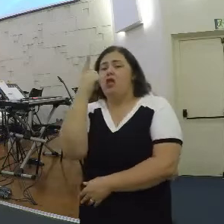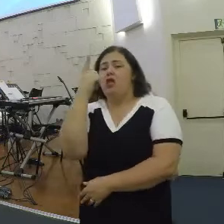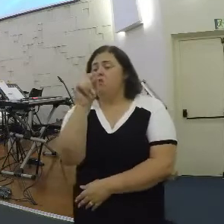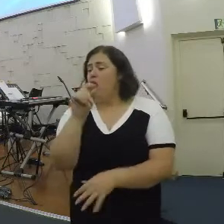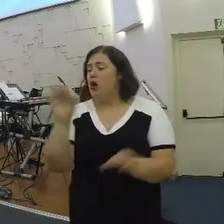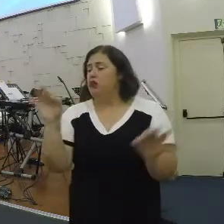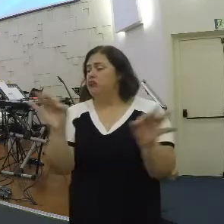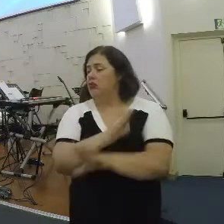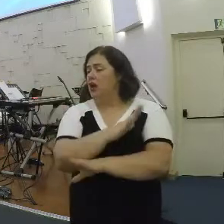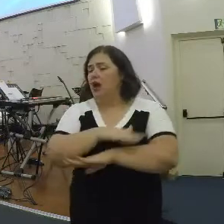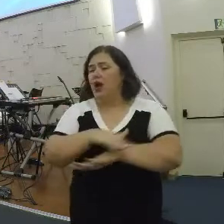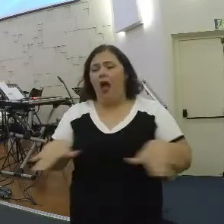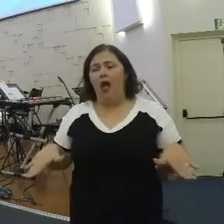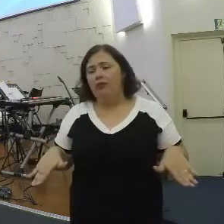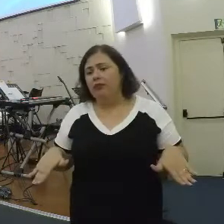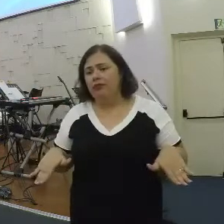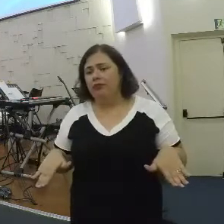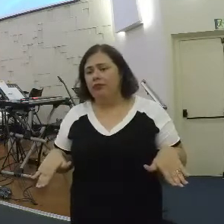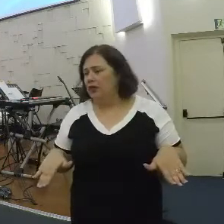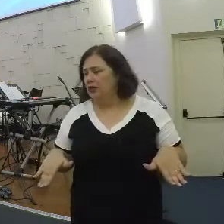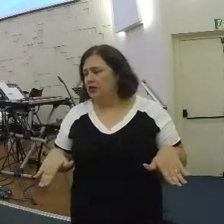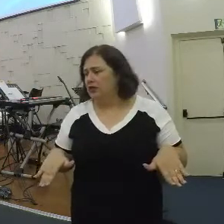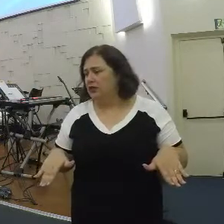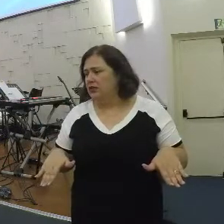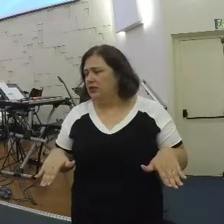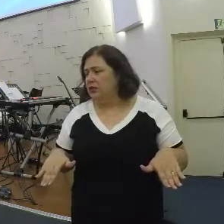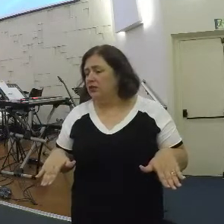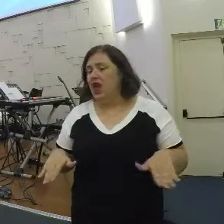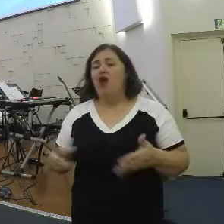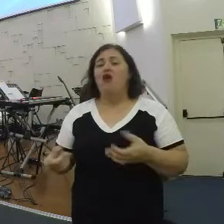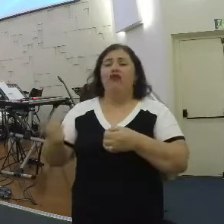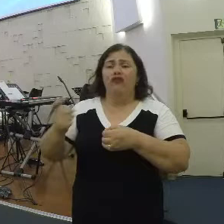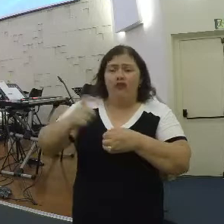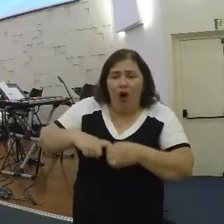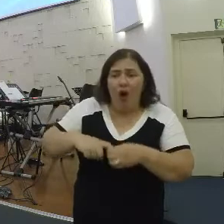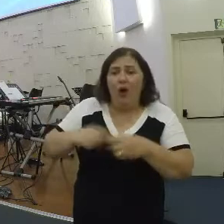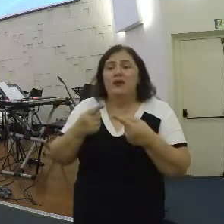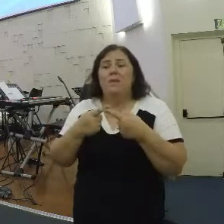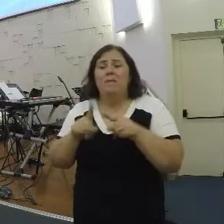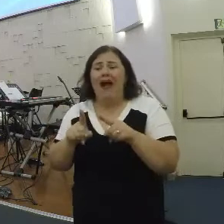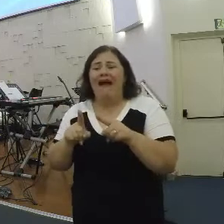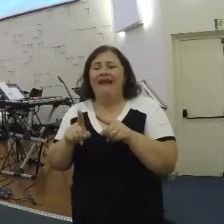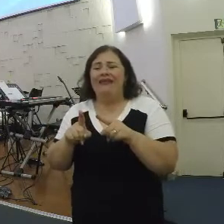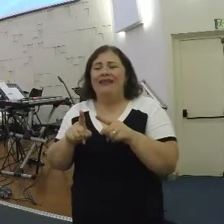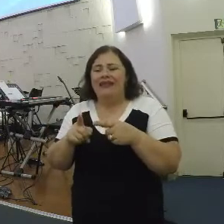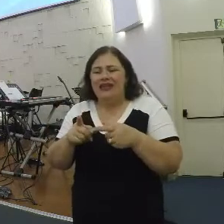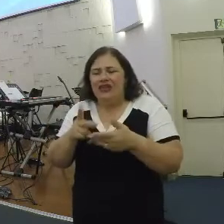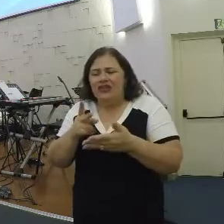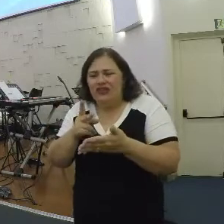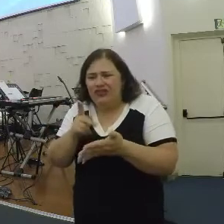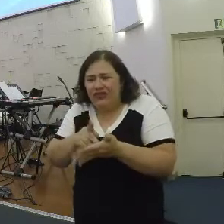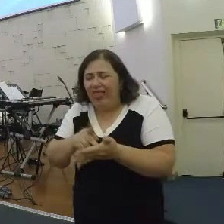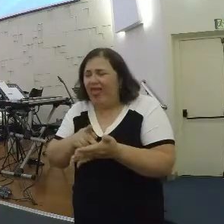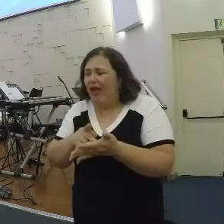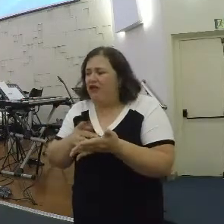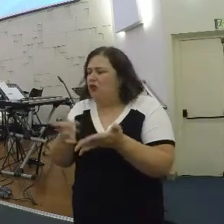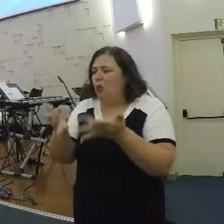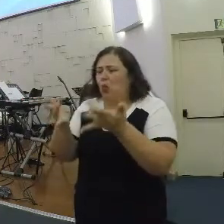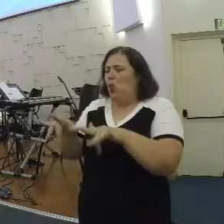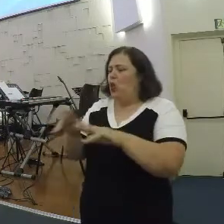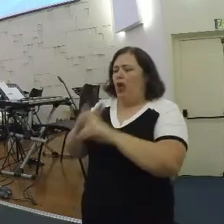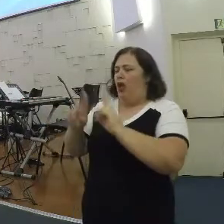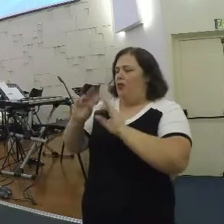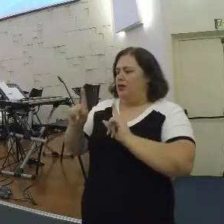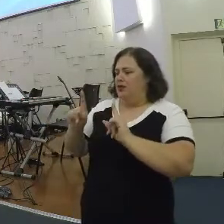perder-se eternamente, porque não creu em Cristo de verdade. Aquela mulher evangelizada pelo seu esposo, tornou-se crente em Jesus, e agora